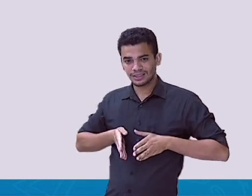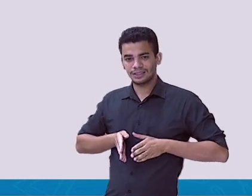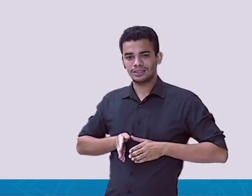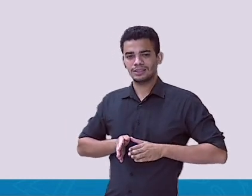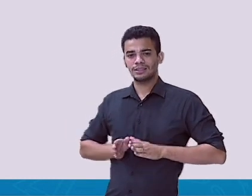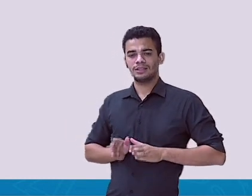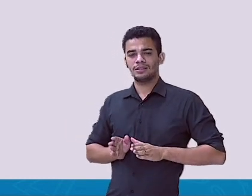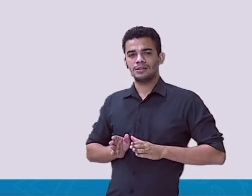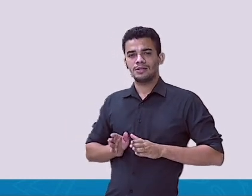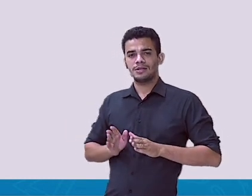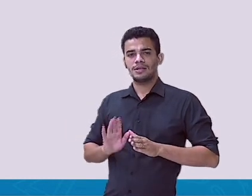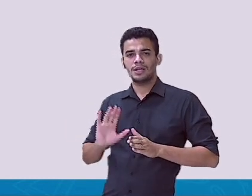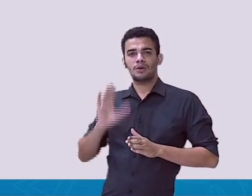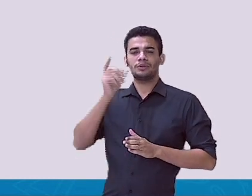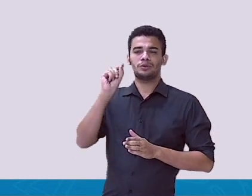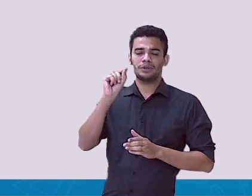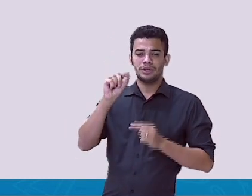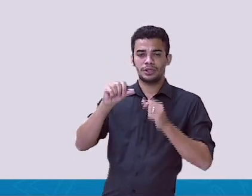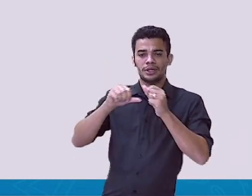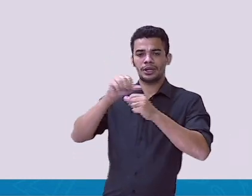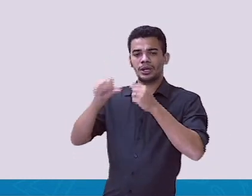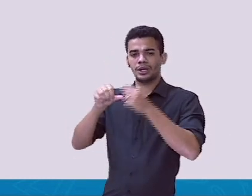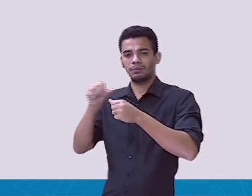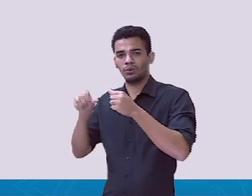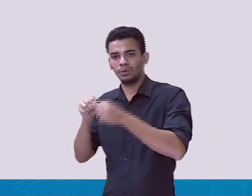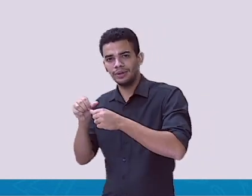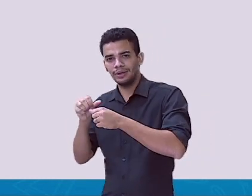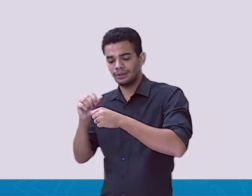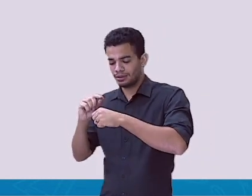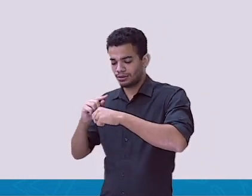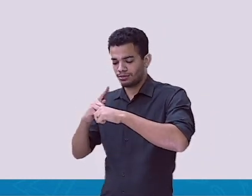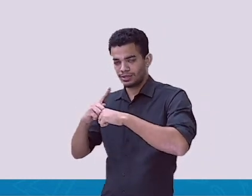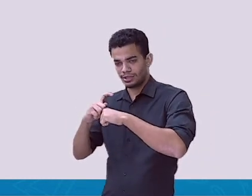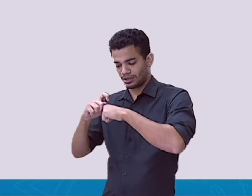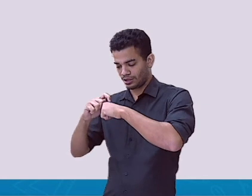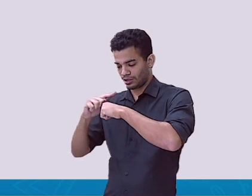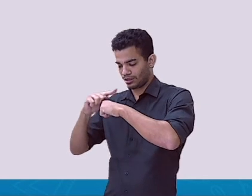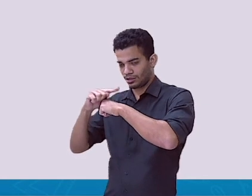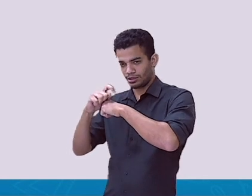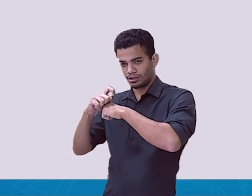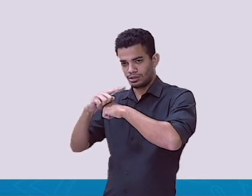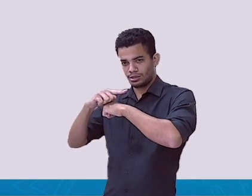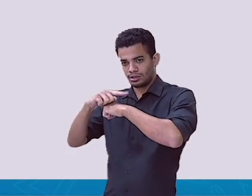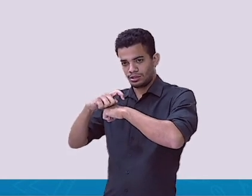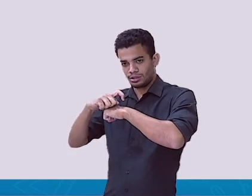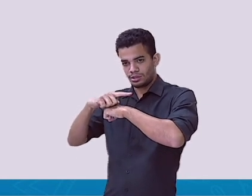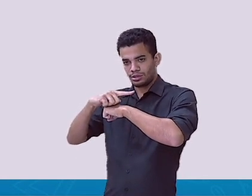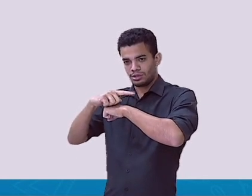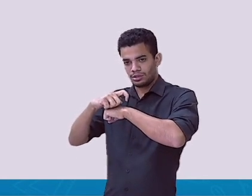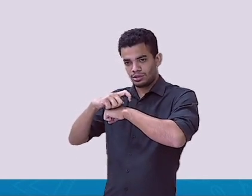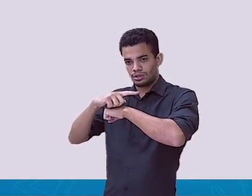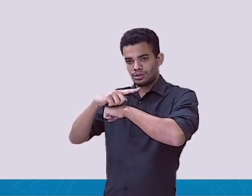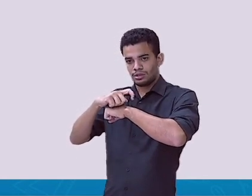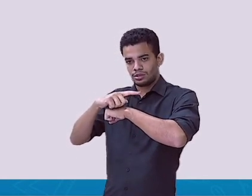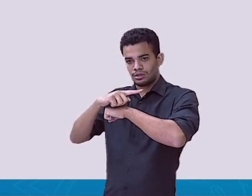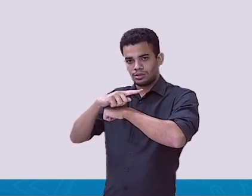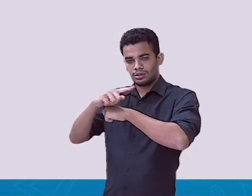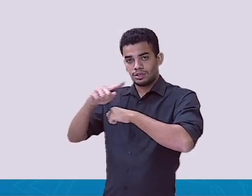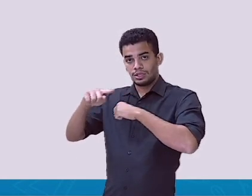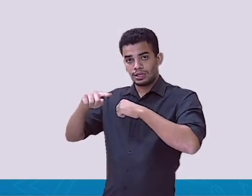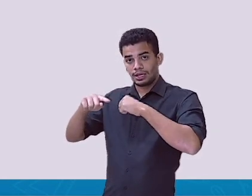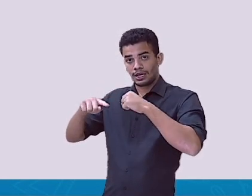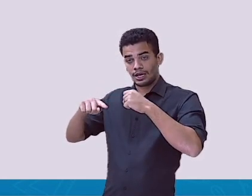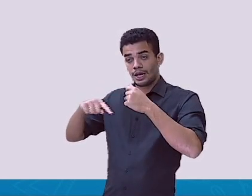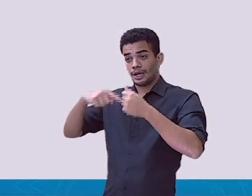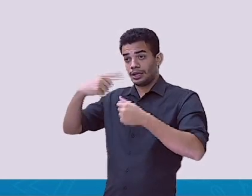imóveis, finalmente chega o estágio de adulto. Geralmente quem faz isso num processo bem bacana é a borboleta, tá?